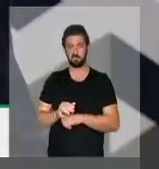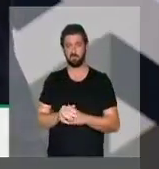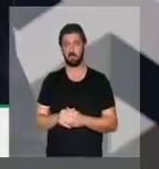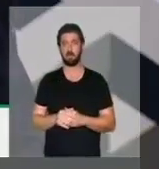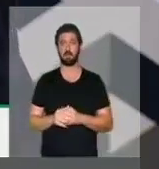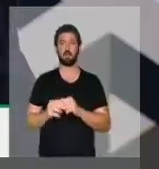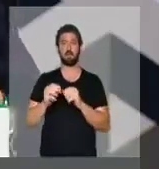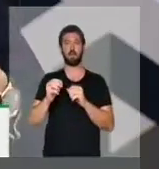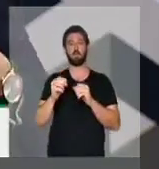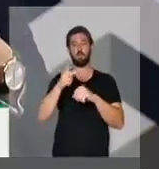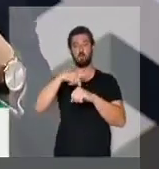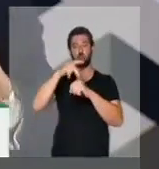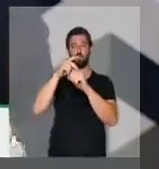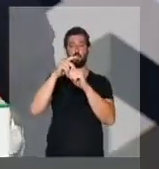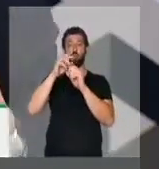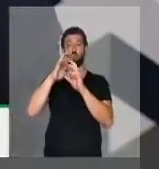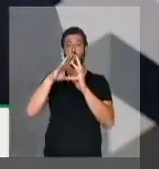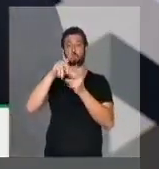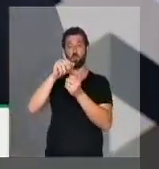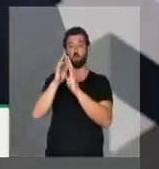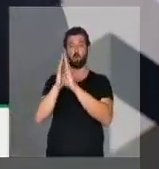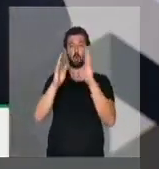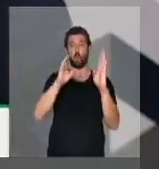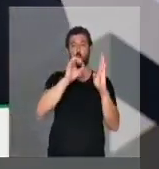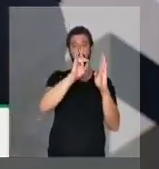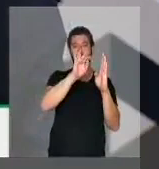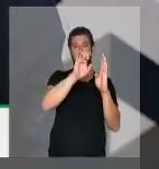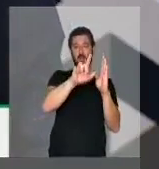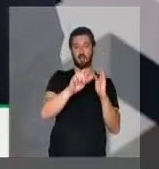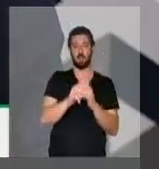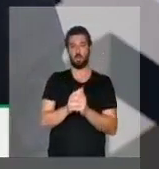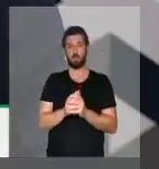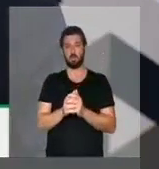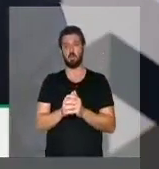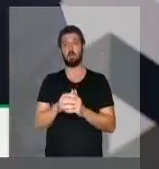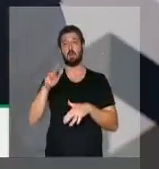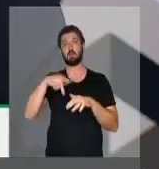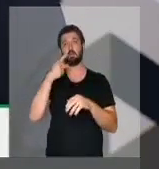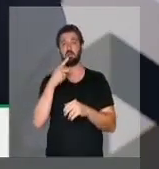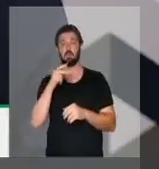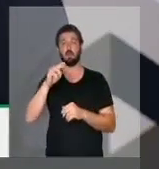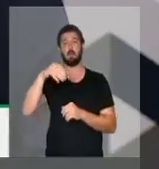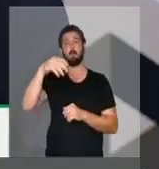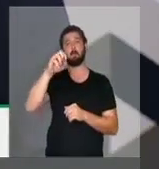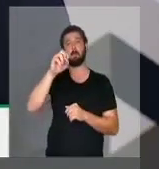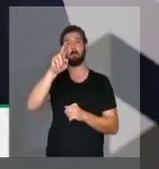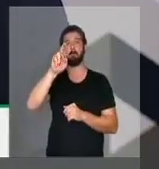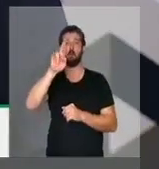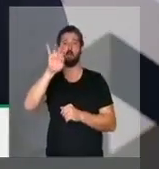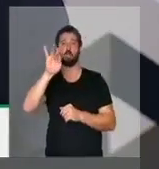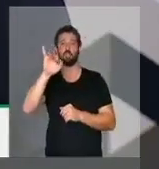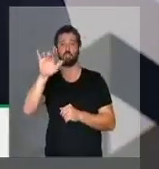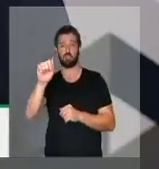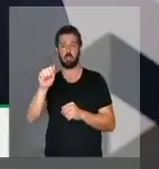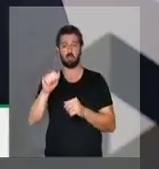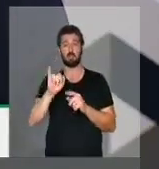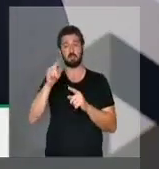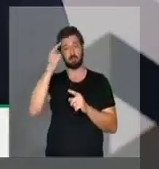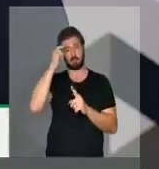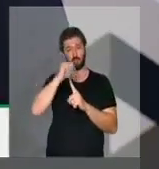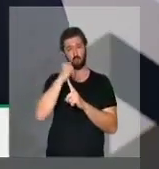arquitetura ocidental, de uma arquitetura mourística, nós falamos de arquitetura sob o ponto de